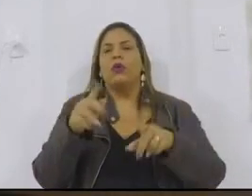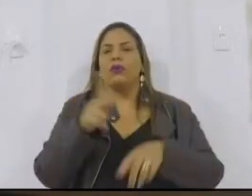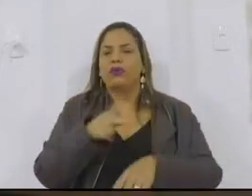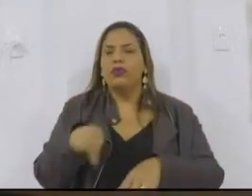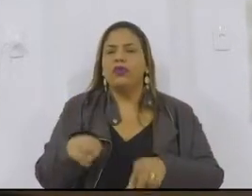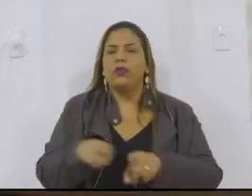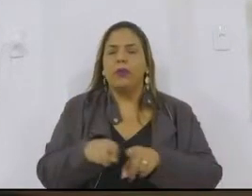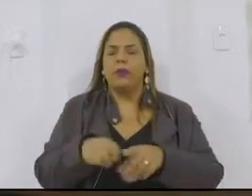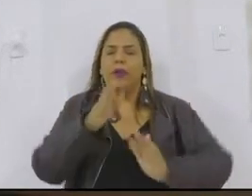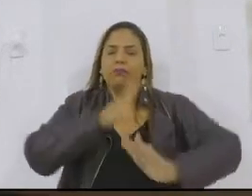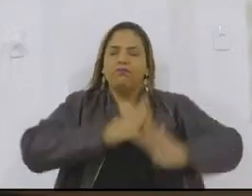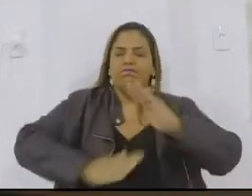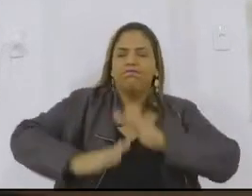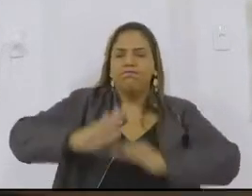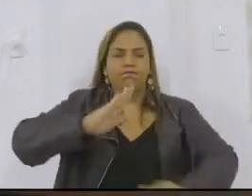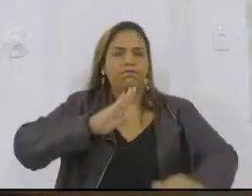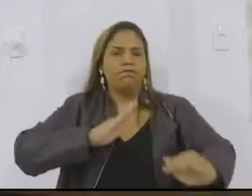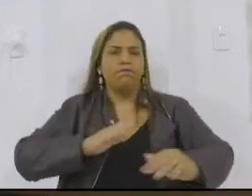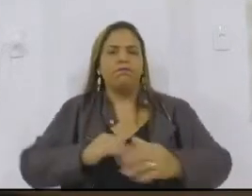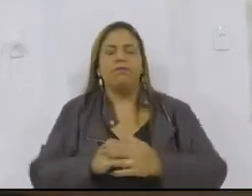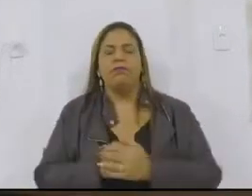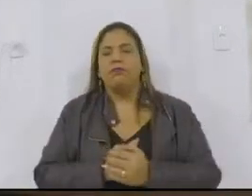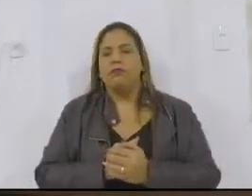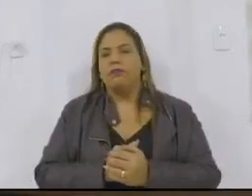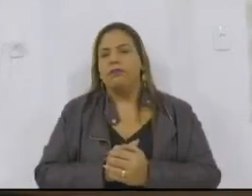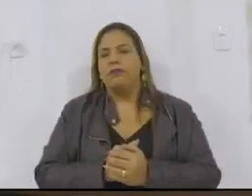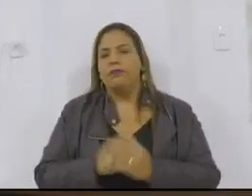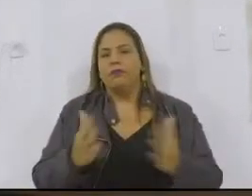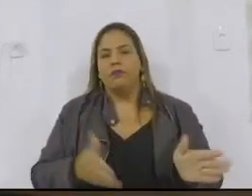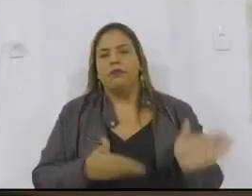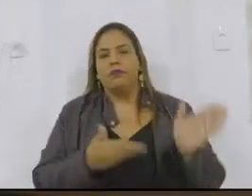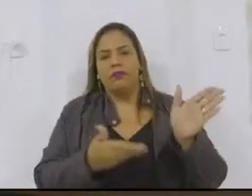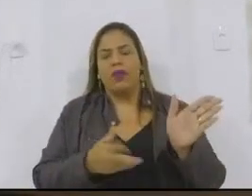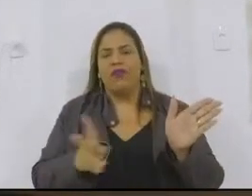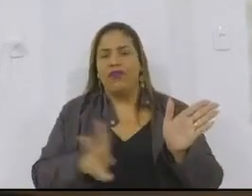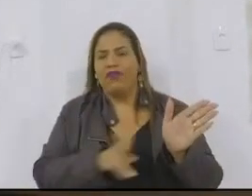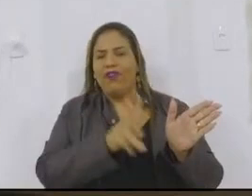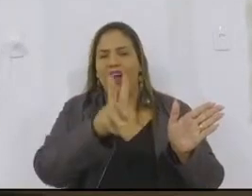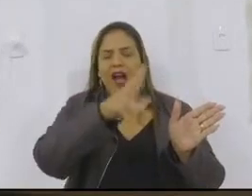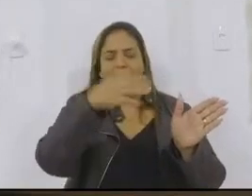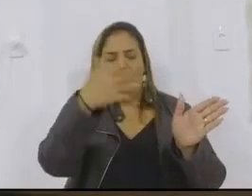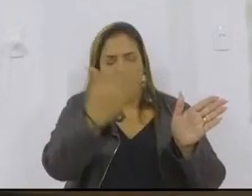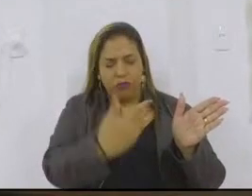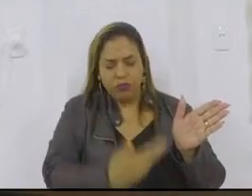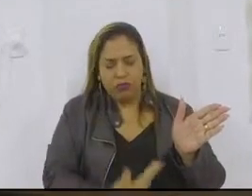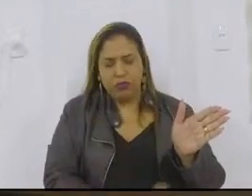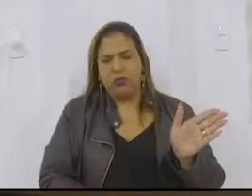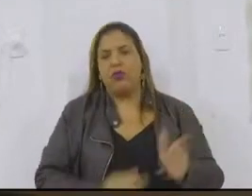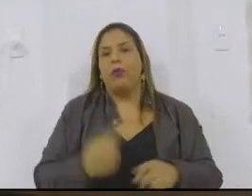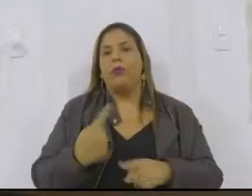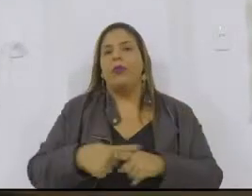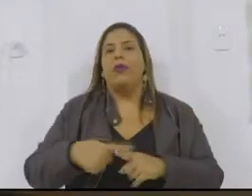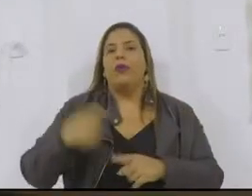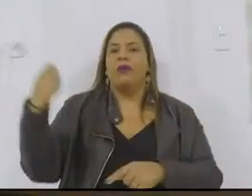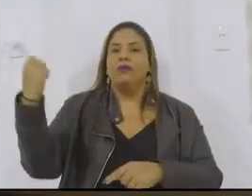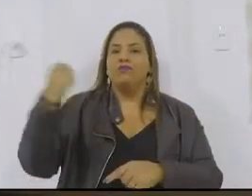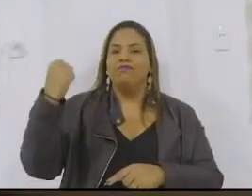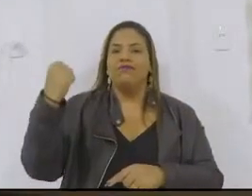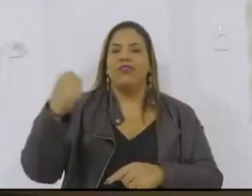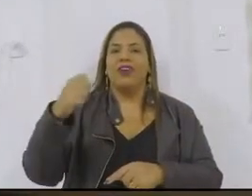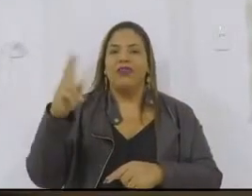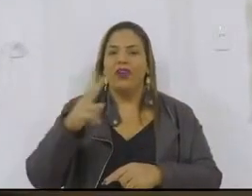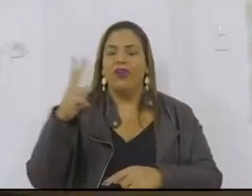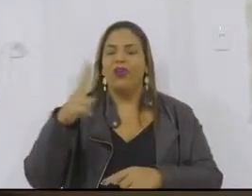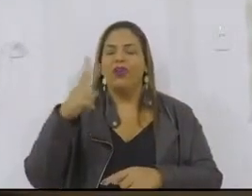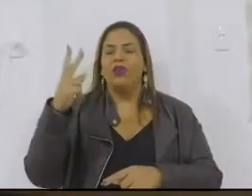nosso município. A presente honraria vem reconhecer e parabenizar o senhor Rafael Melo pela conquista do Campeonato Sul-Americano de Jiu-Jitsu no dia 22